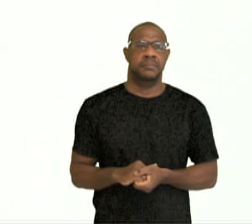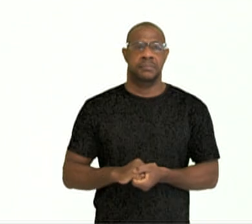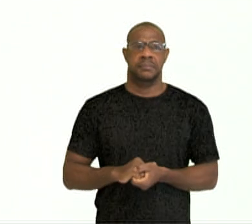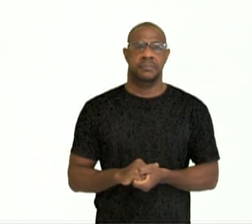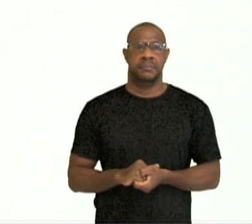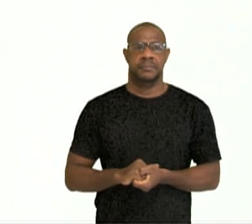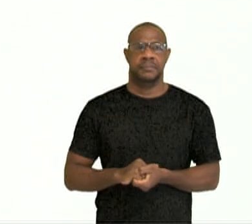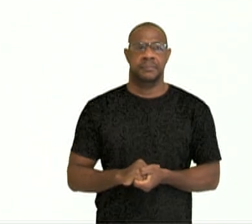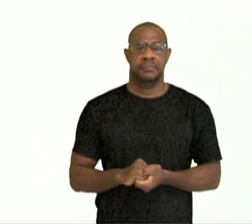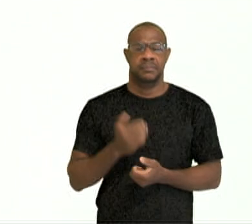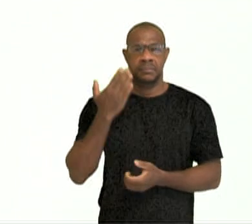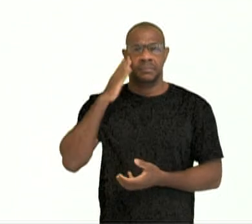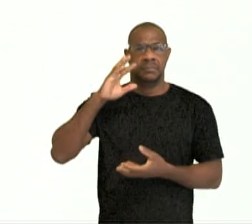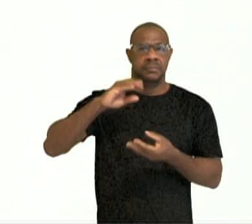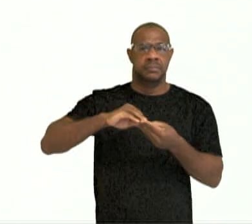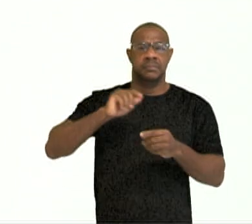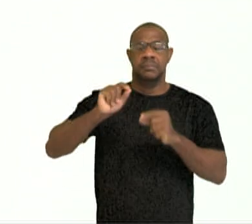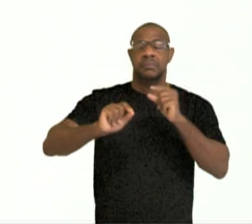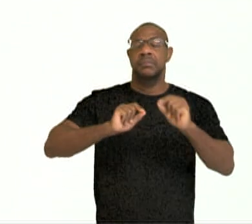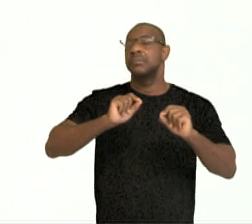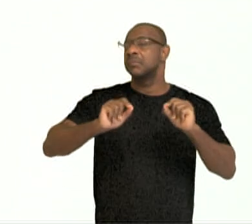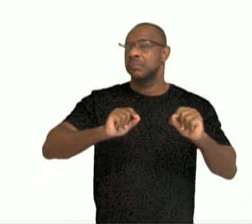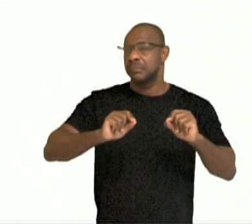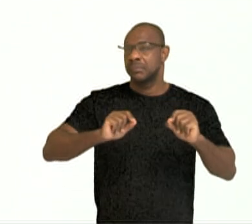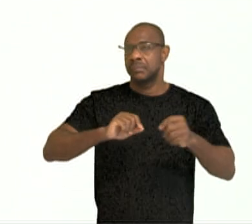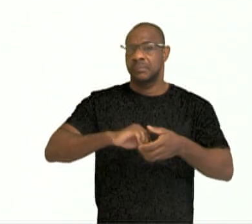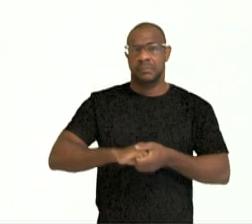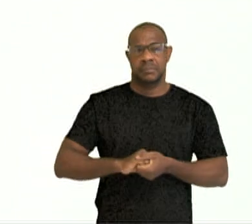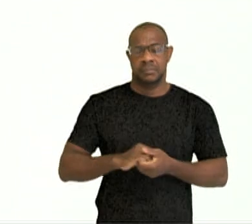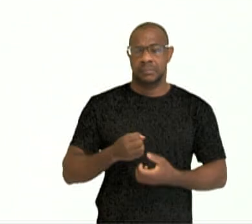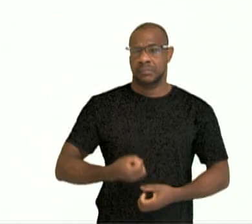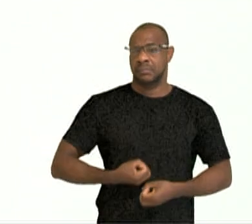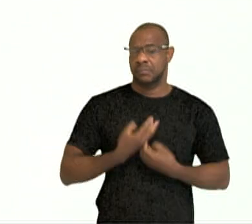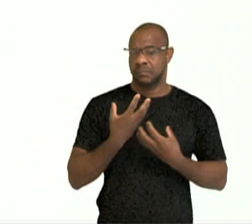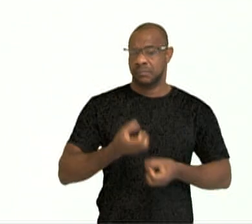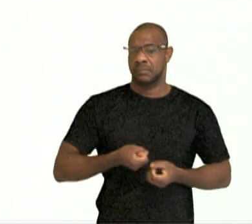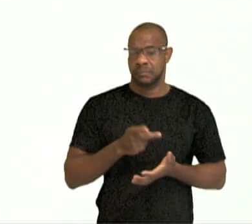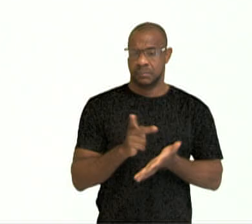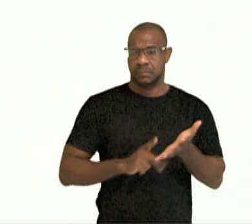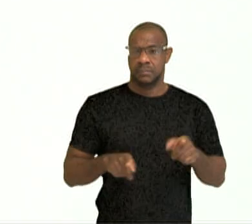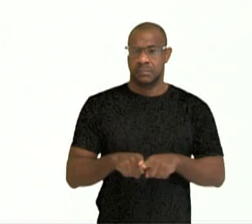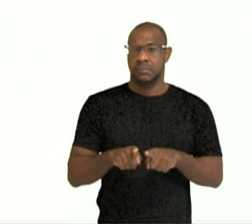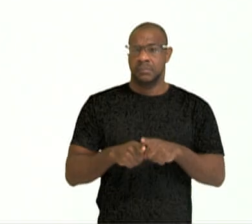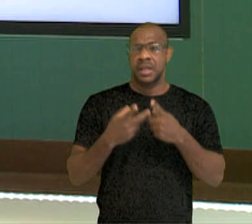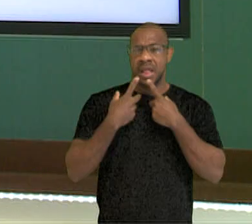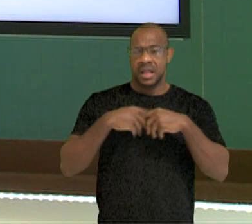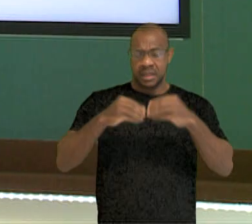retomando, né? Compreendemos um pouco mais sobre os poemas e sua linguagem, né?